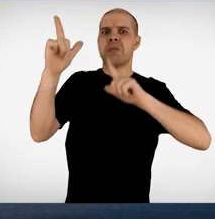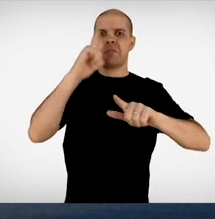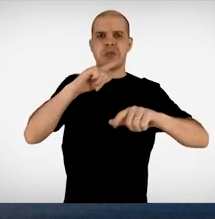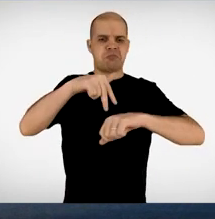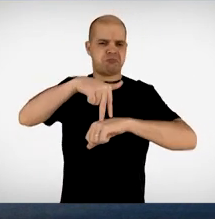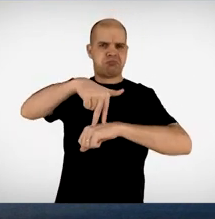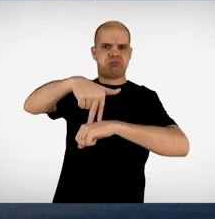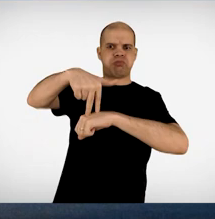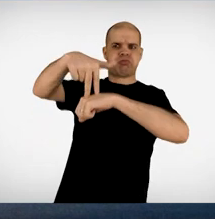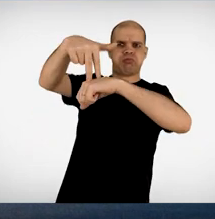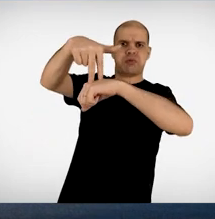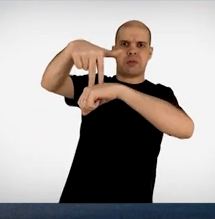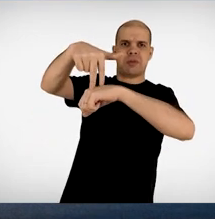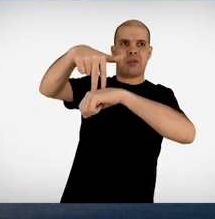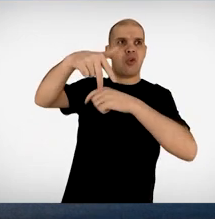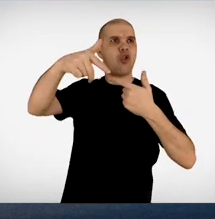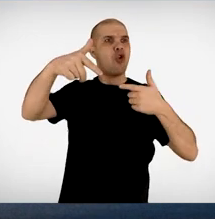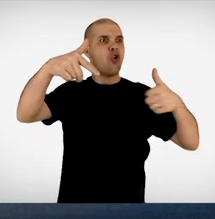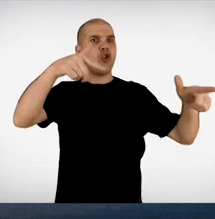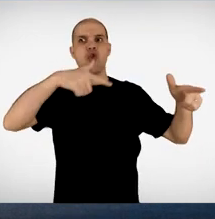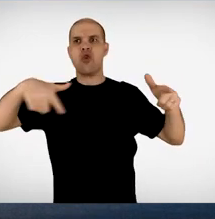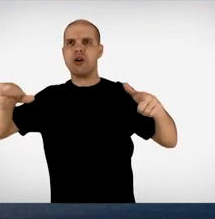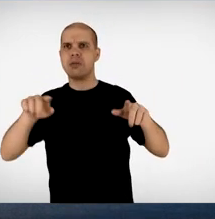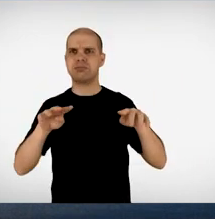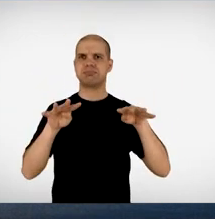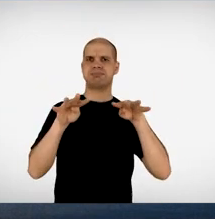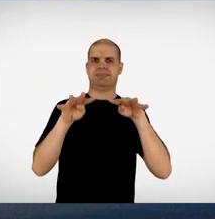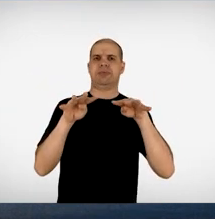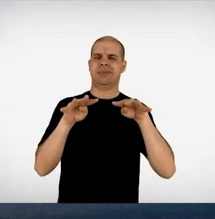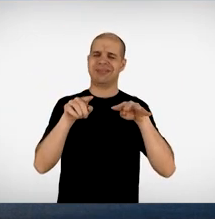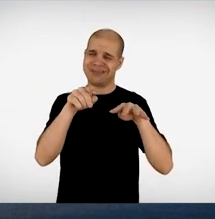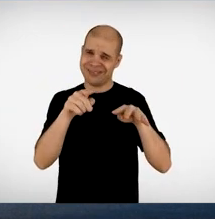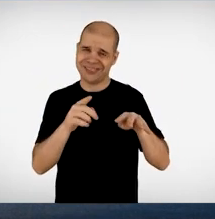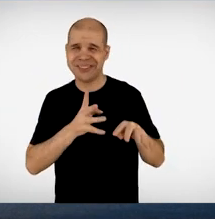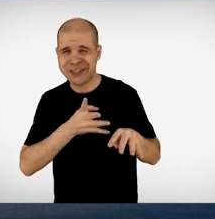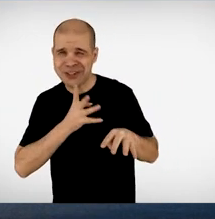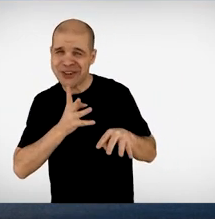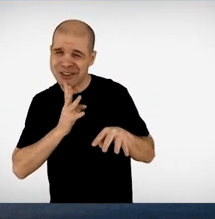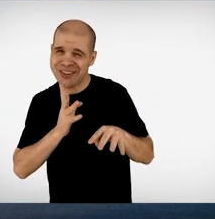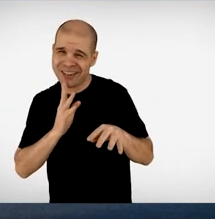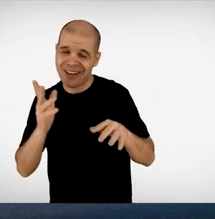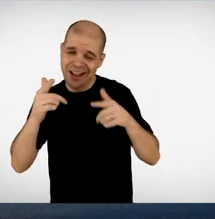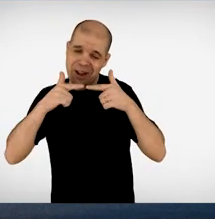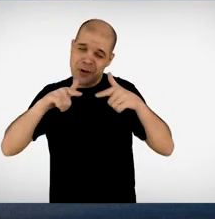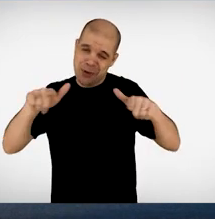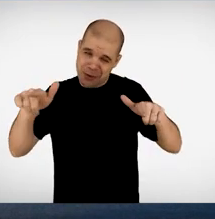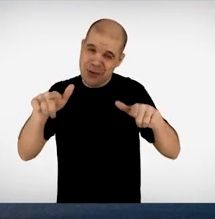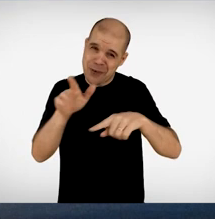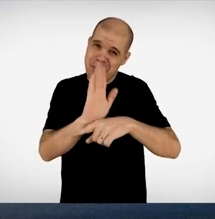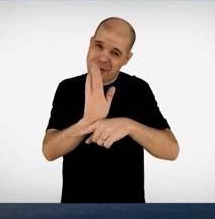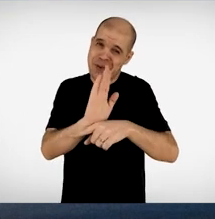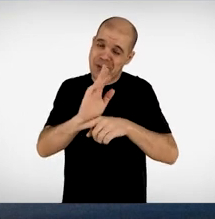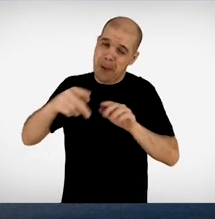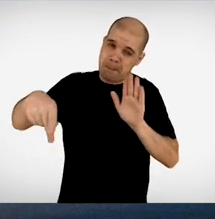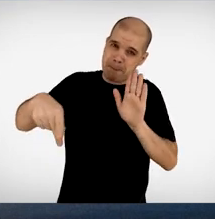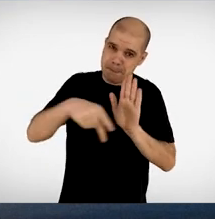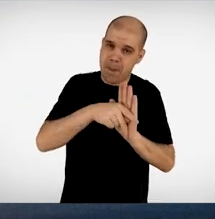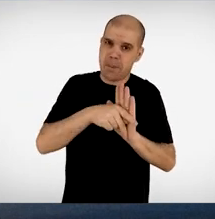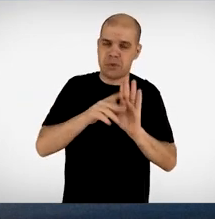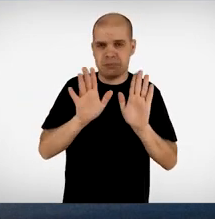do herói, e a partir do qual uma coletividade se reconhece. E eu acredito que muitos de